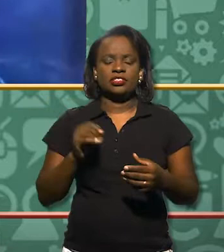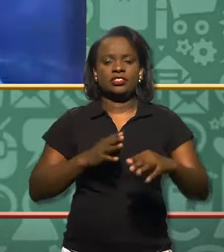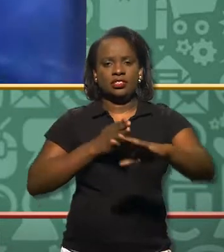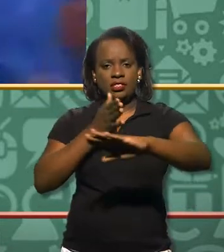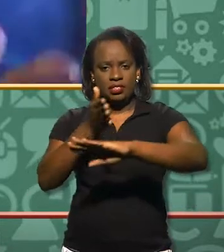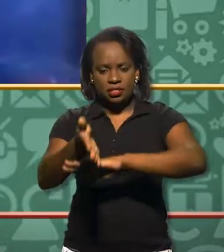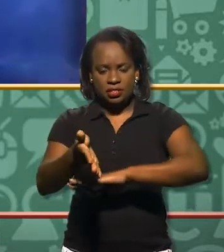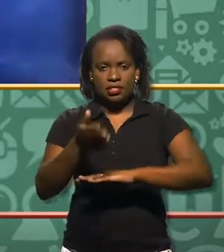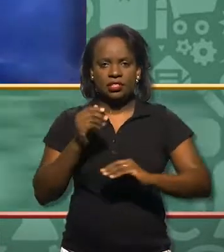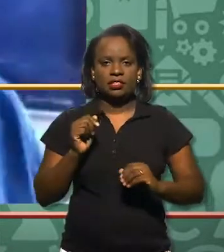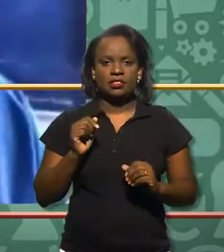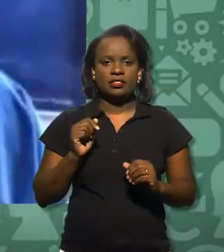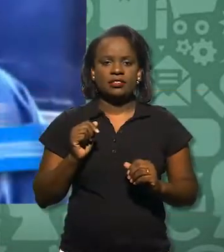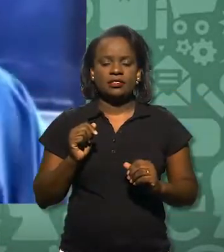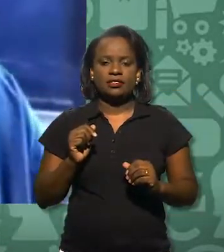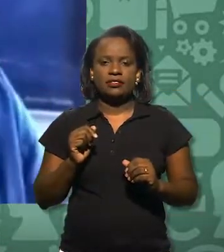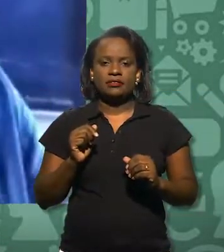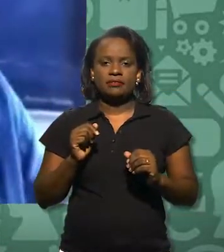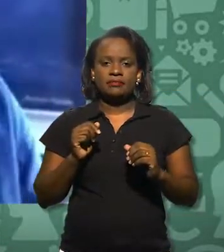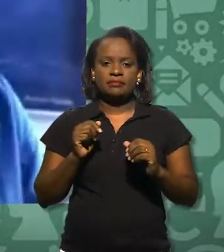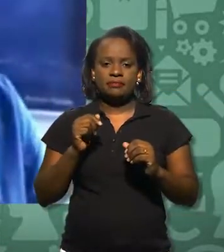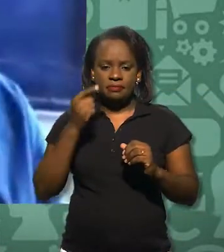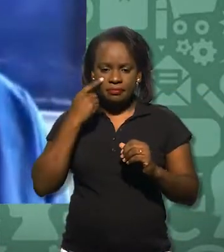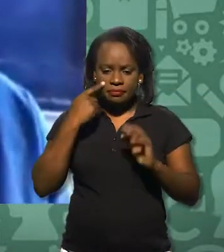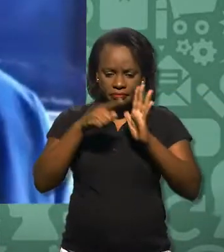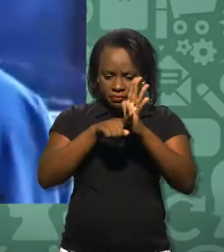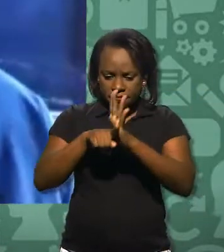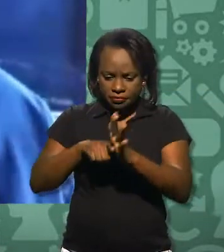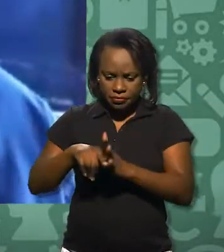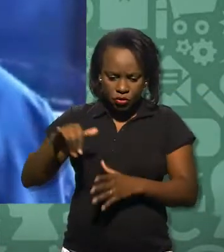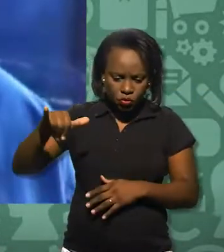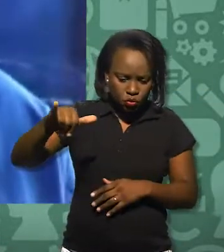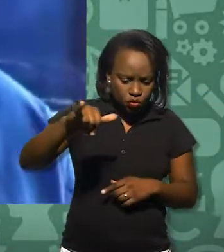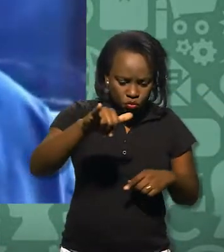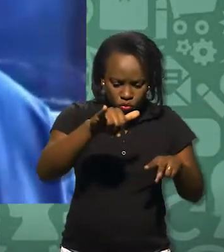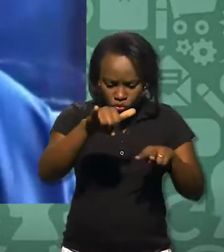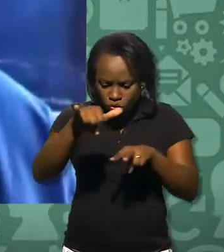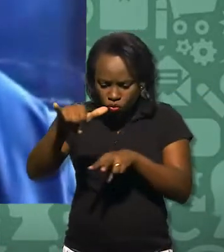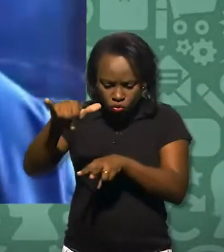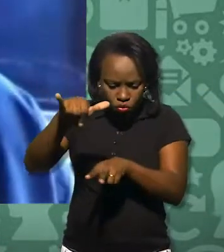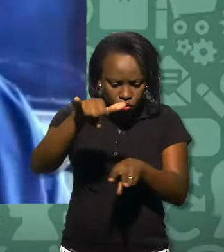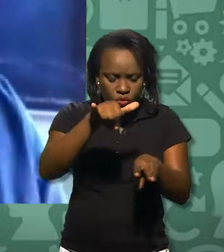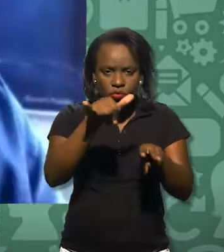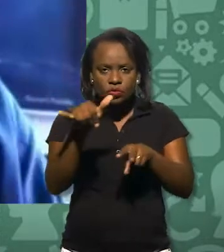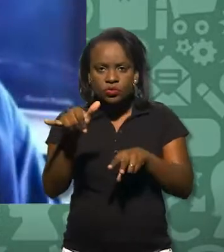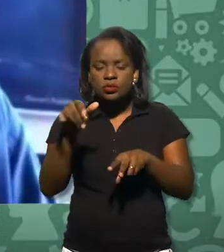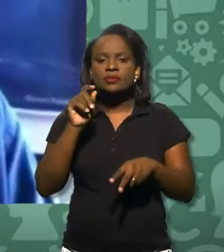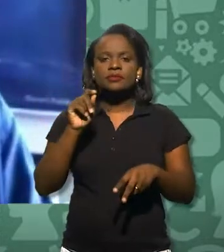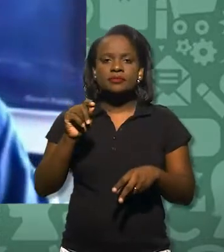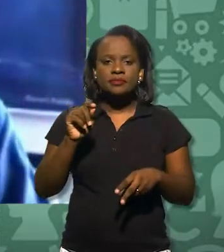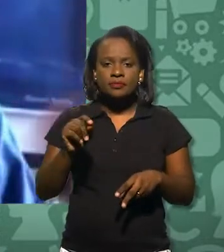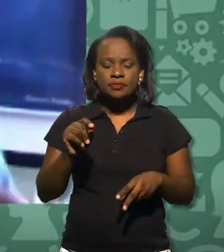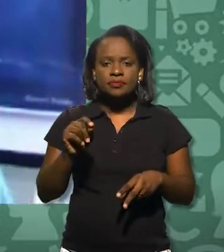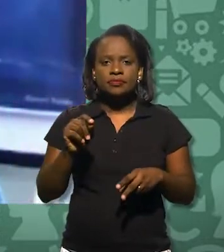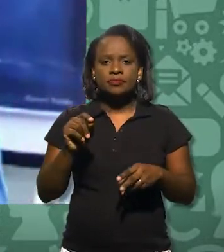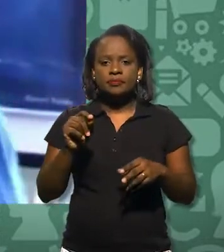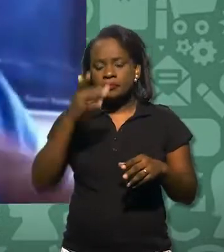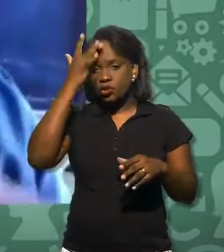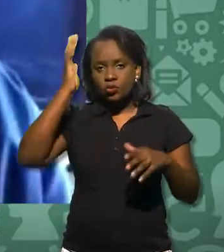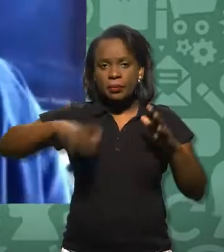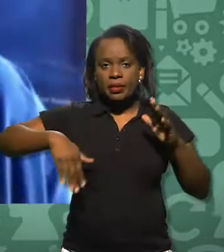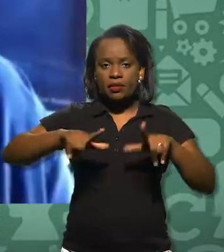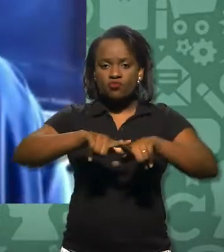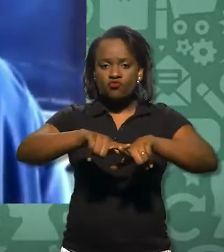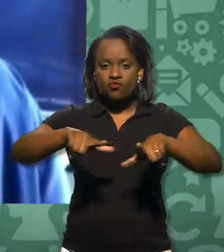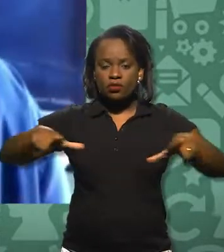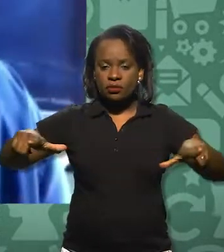importante de ir a fazer uma vistoria aérea por cima com ninguém